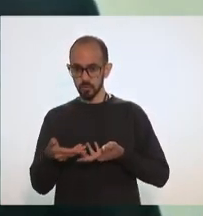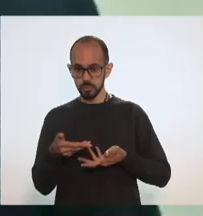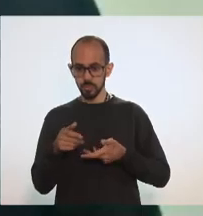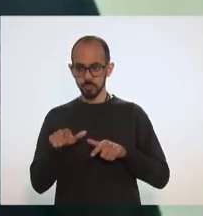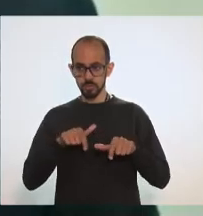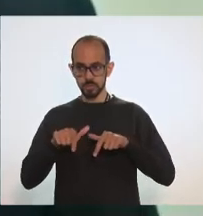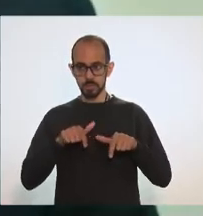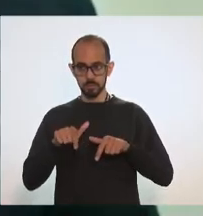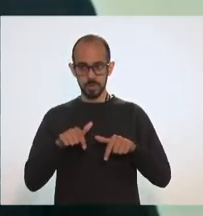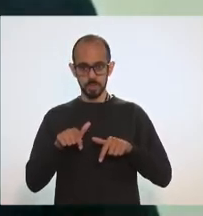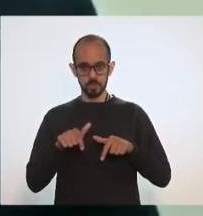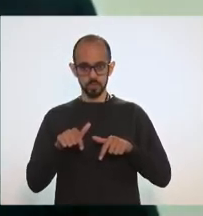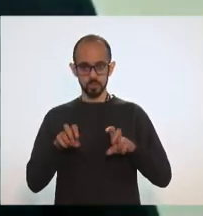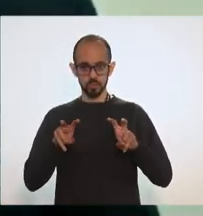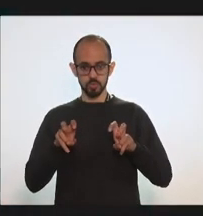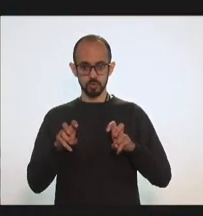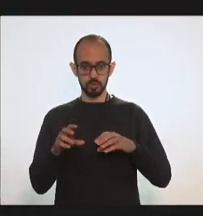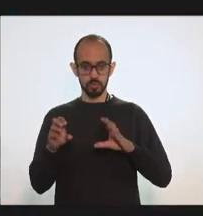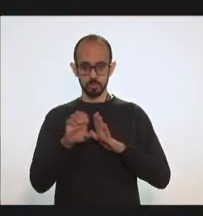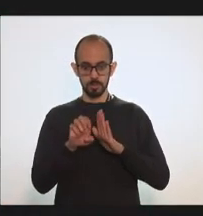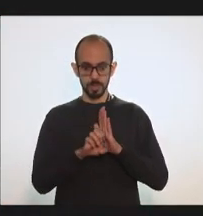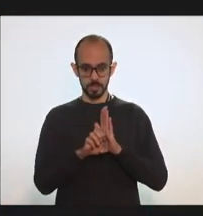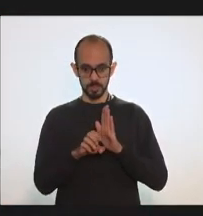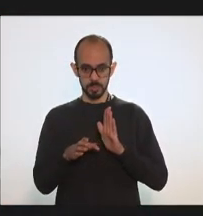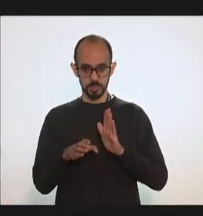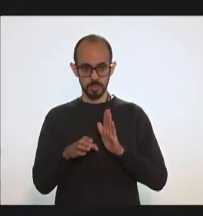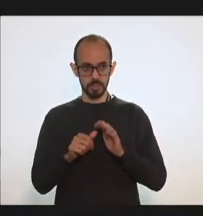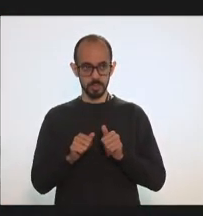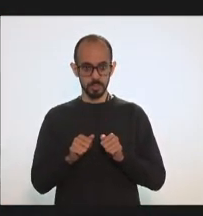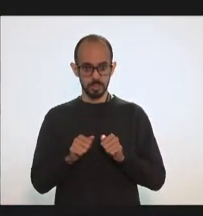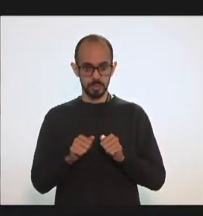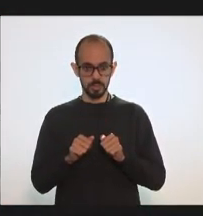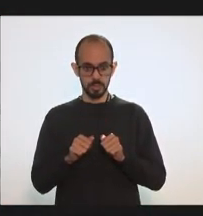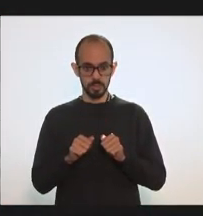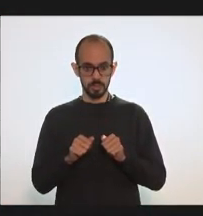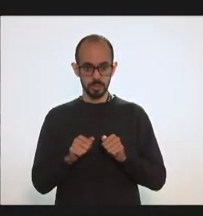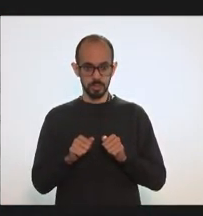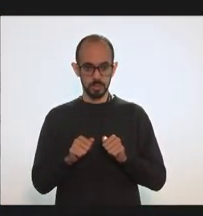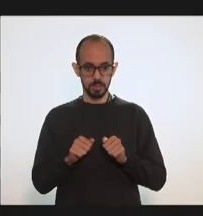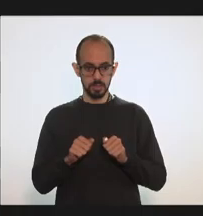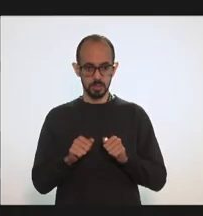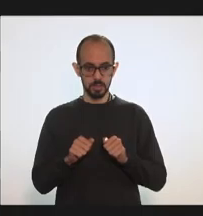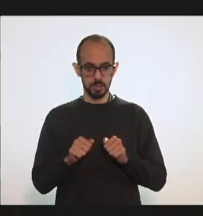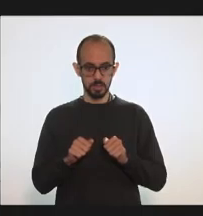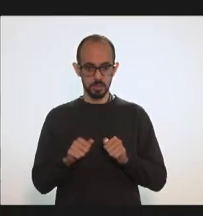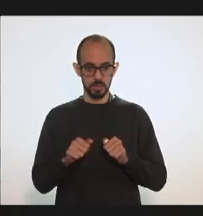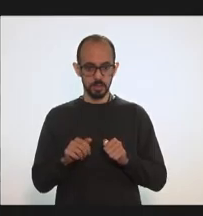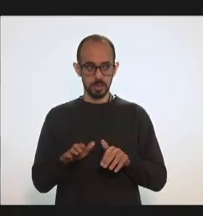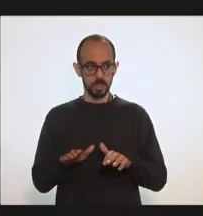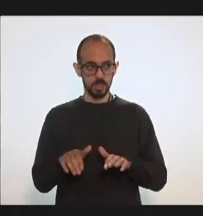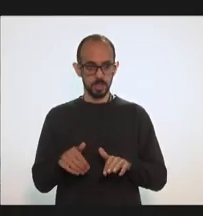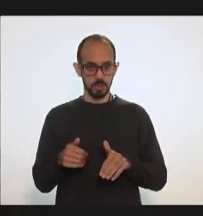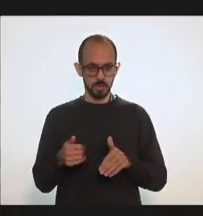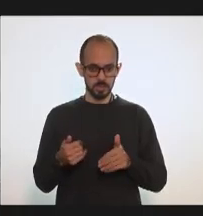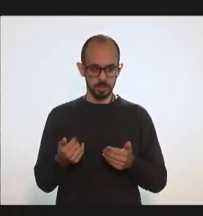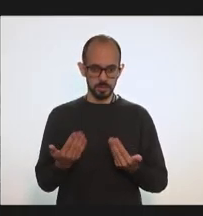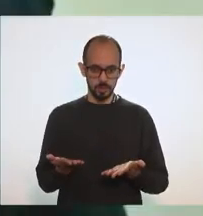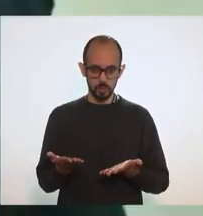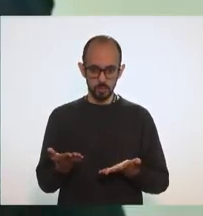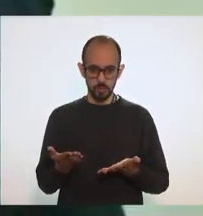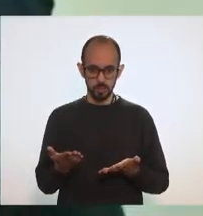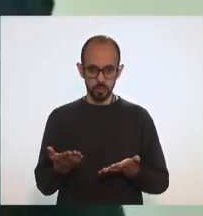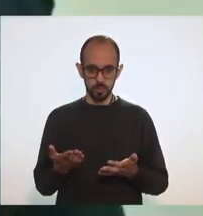computador apagou, eu fiquei completamente fora, tive que reconectar uma outra máquina. No 14 da pauta, poderia Vossa